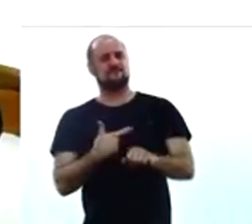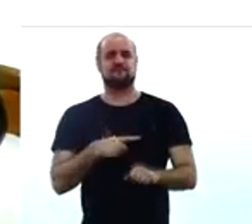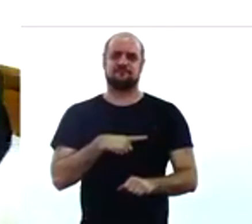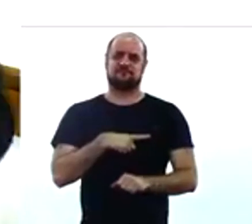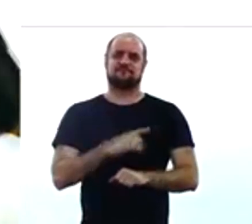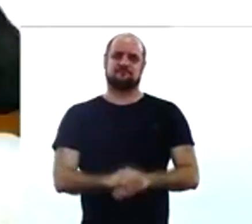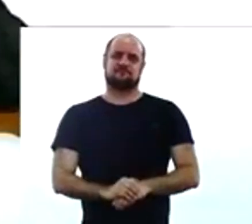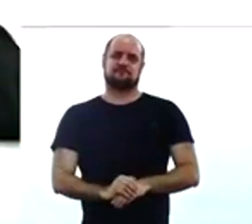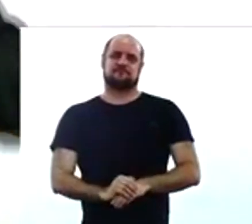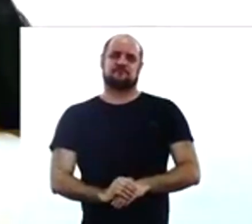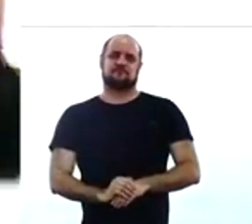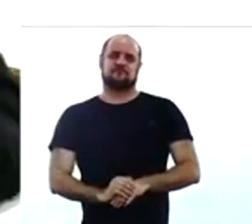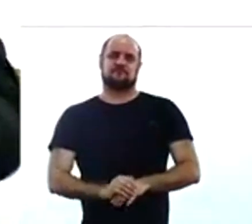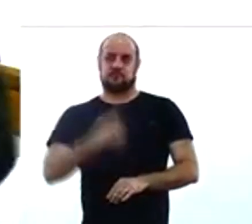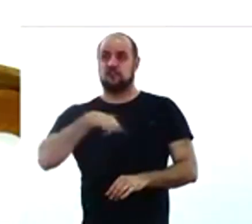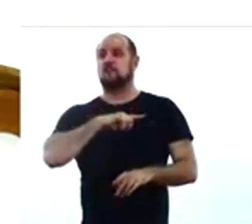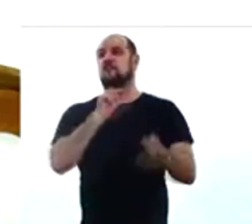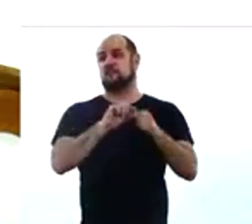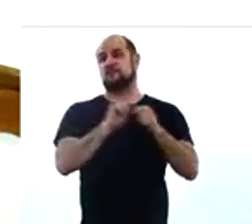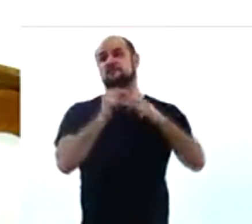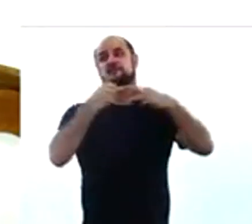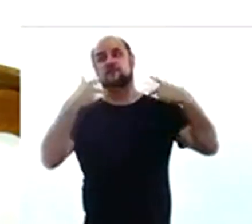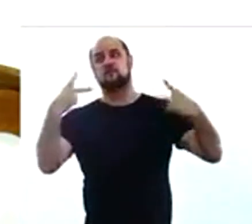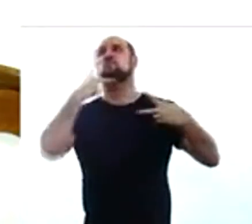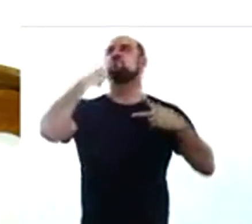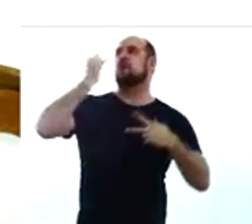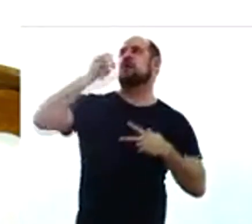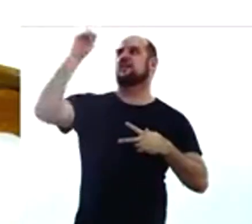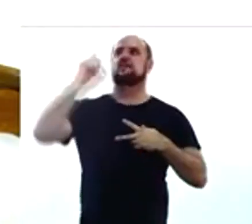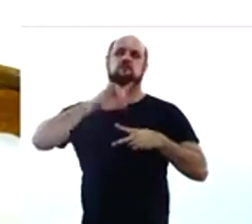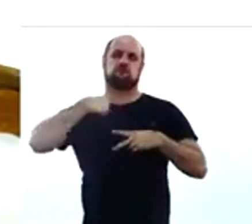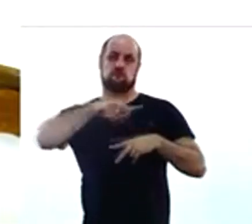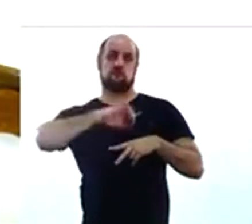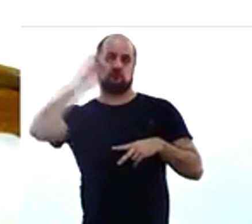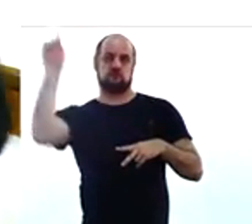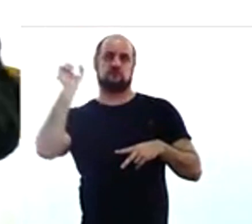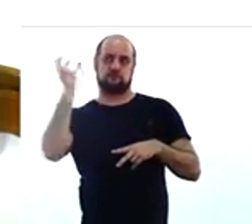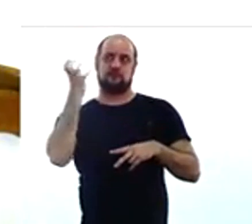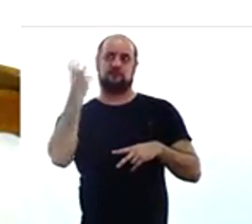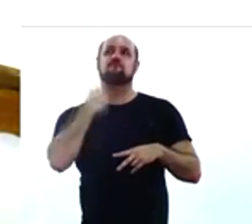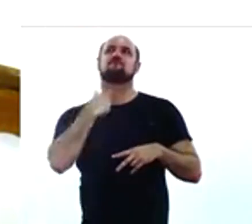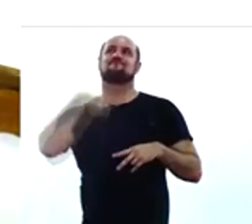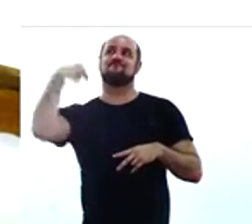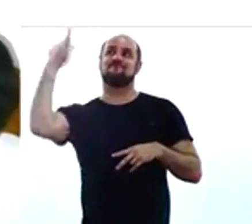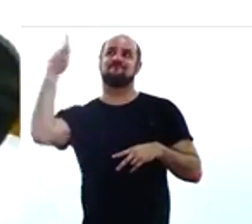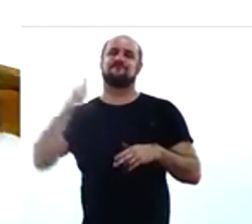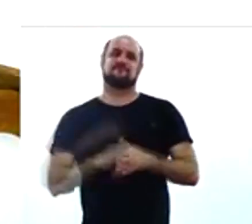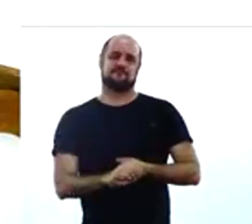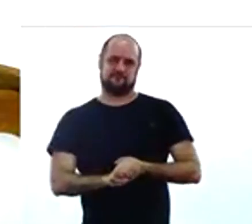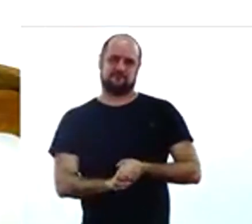Espírito, quando fazemos as coisas que o nosso Pai, nosso Deus quer. E veja como no